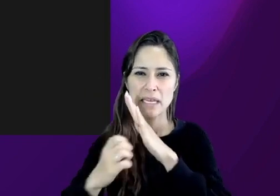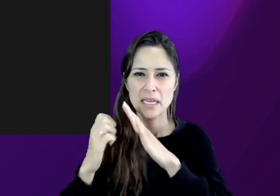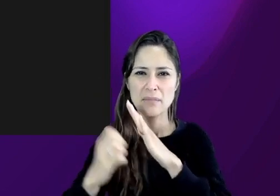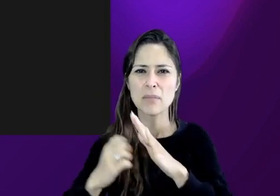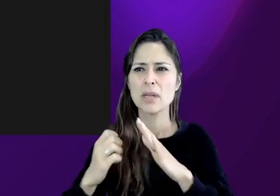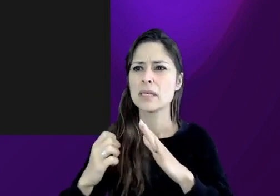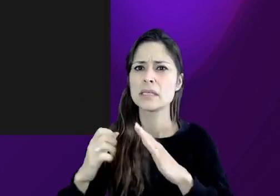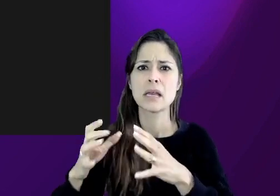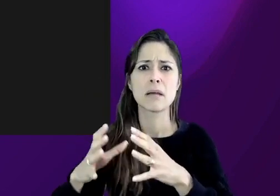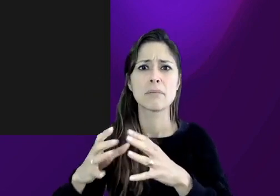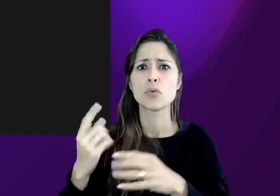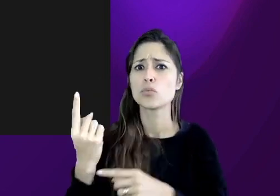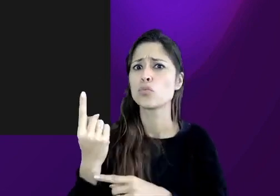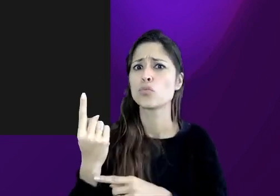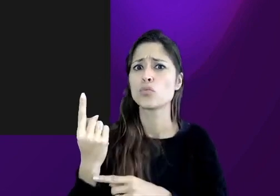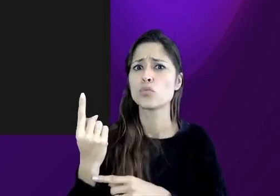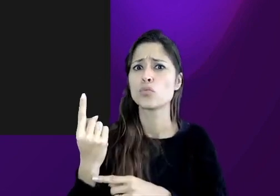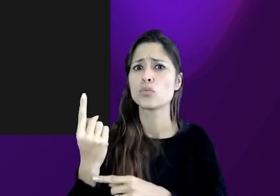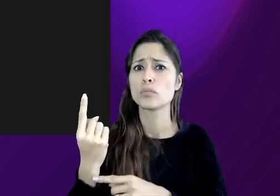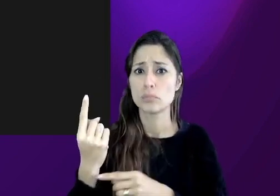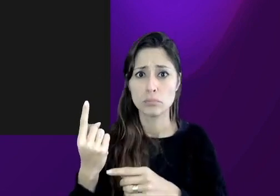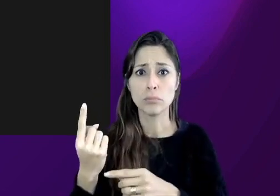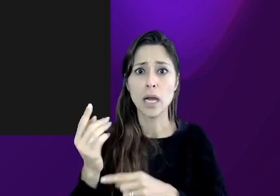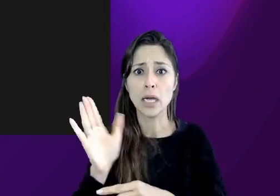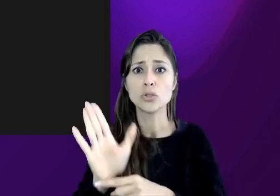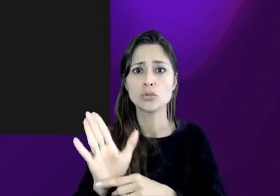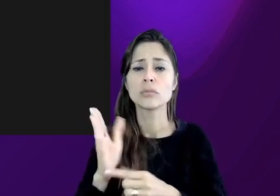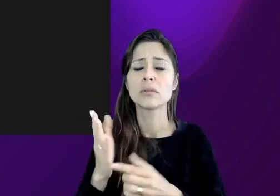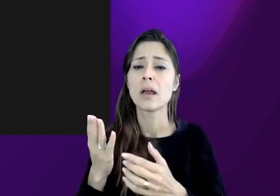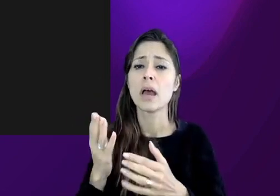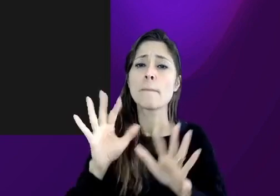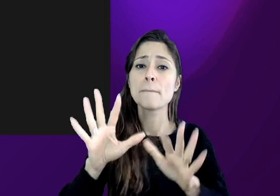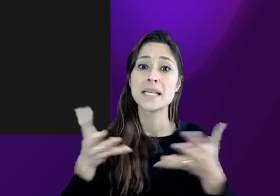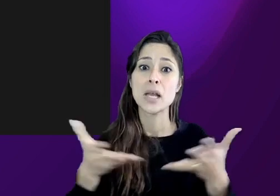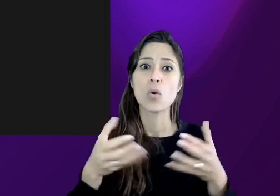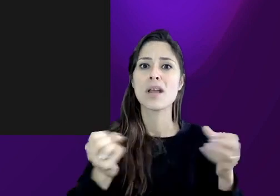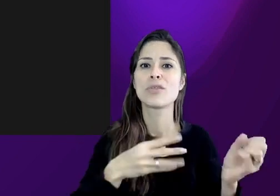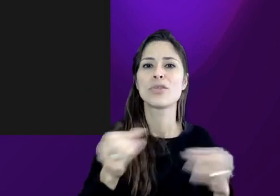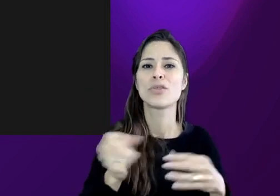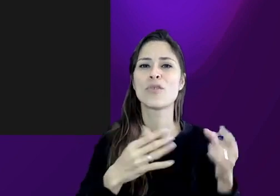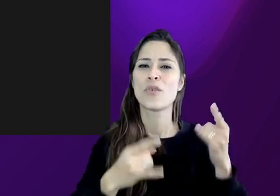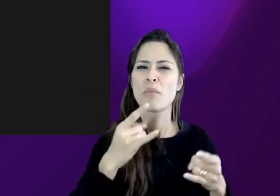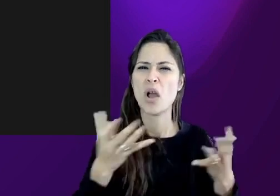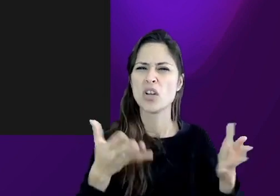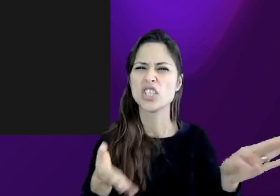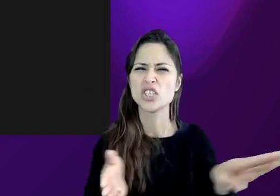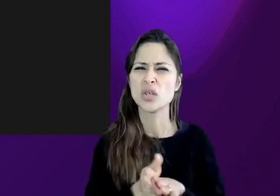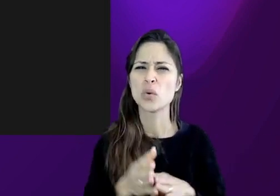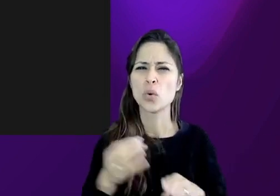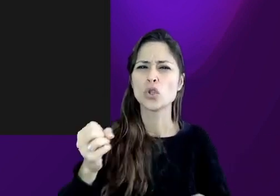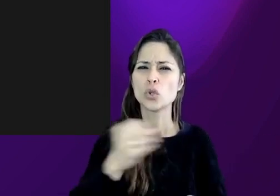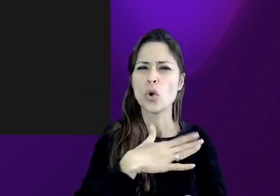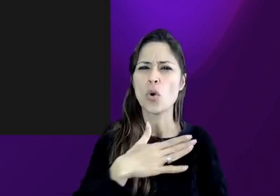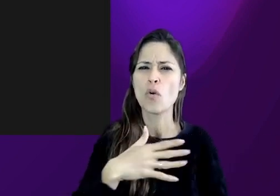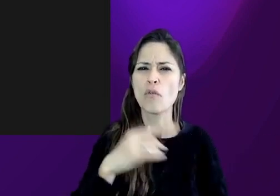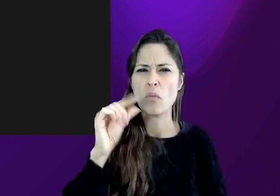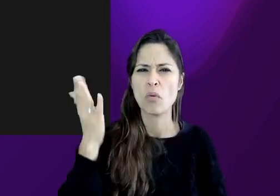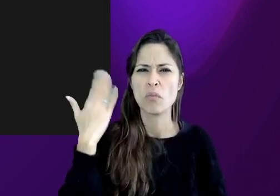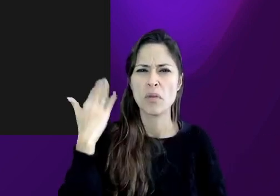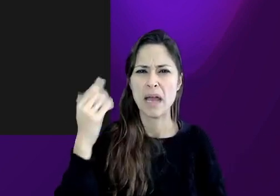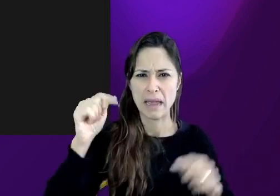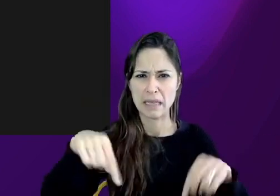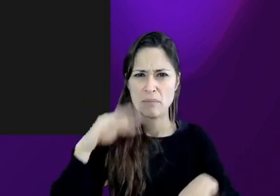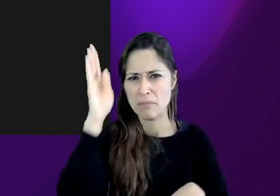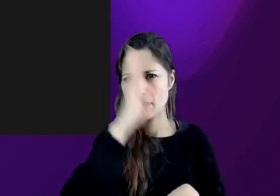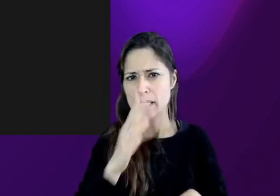tempo sozinho. Então, agora nós estamos tendo novos robôs, chegou um novo recentemente no Brasil, ainda não